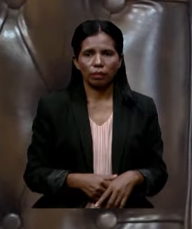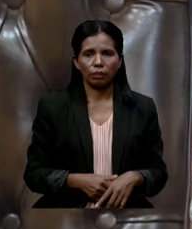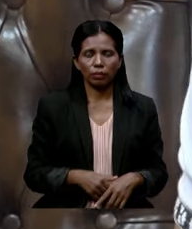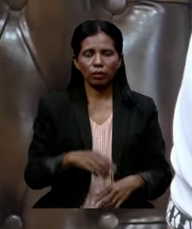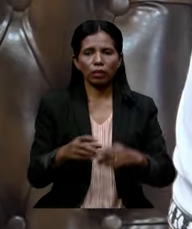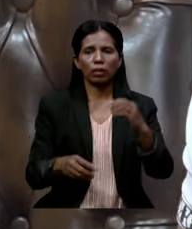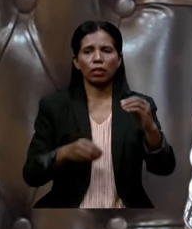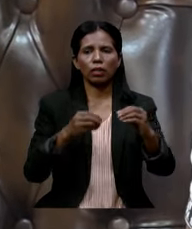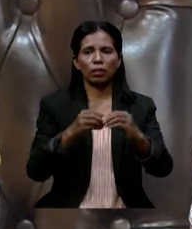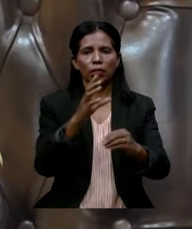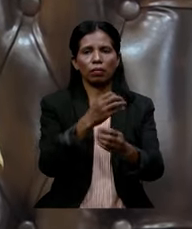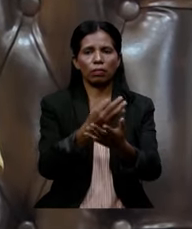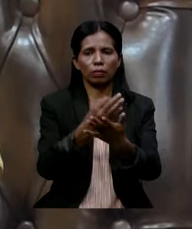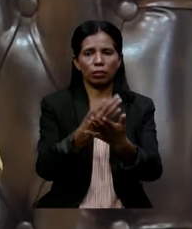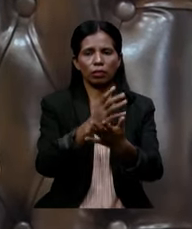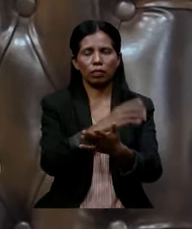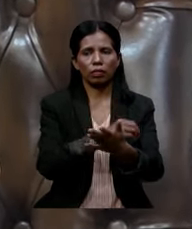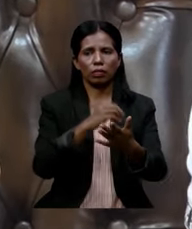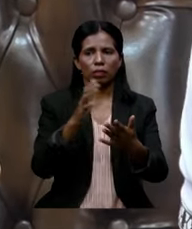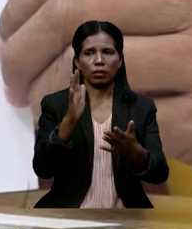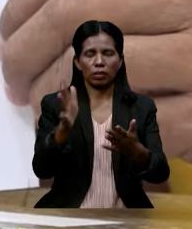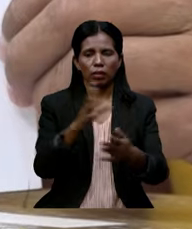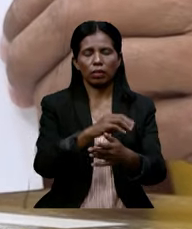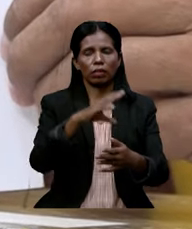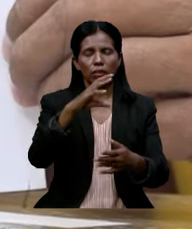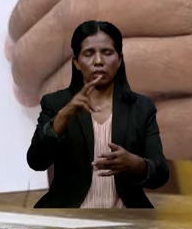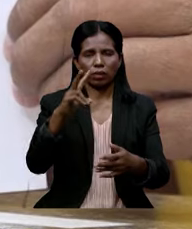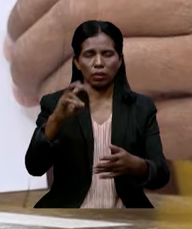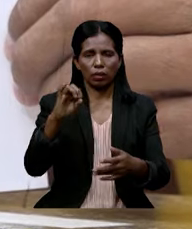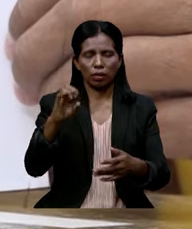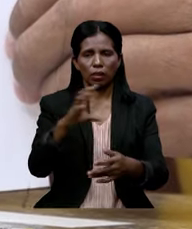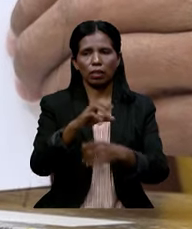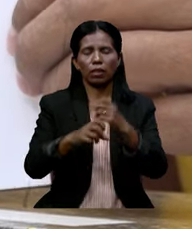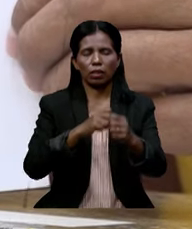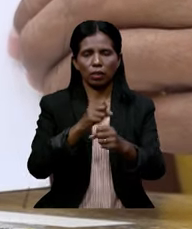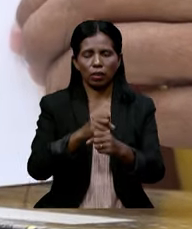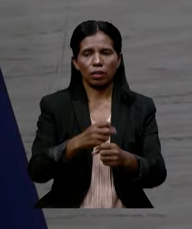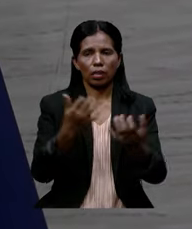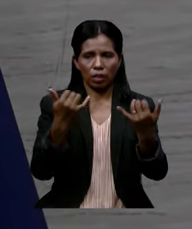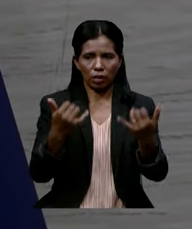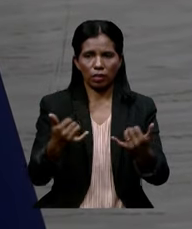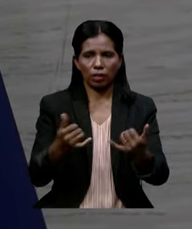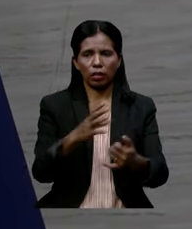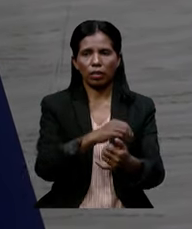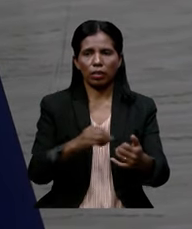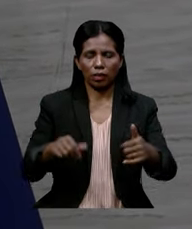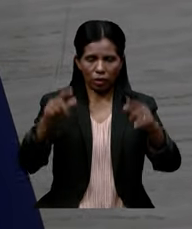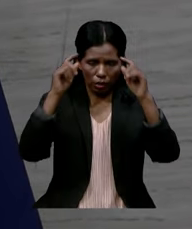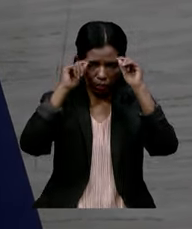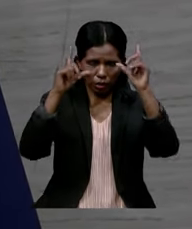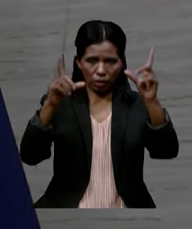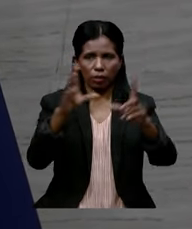Relaciona com moeda falsa, centavos Lima Nulo, Serie E, Tinarim, Rua de San Lorenzo, Nebeira da Unê, circula na Iha